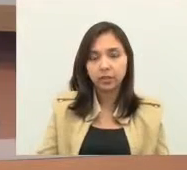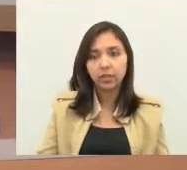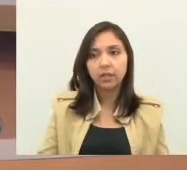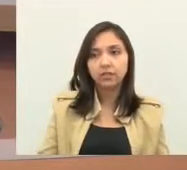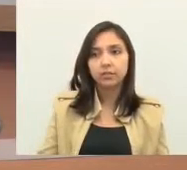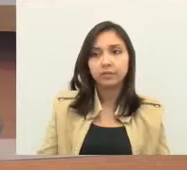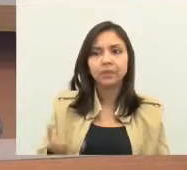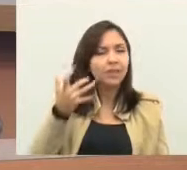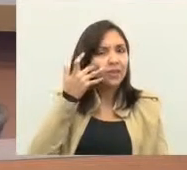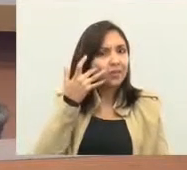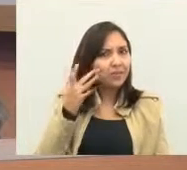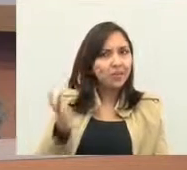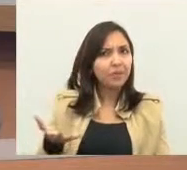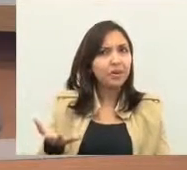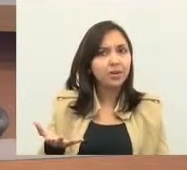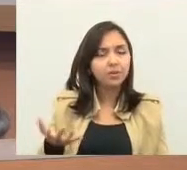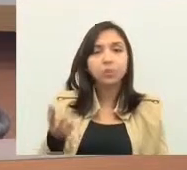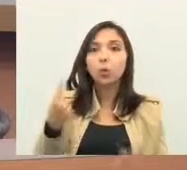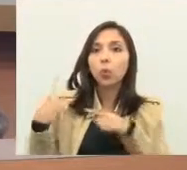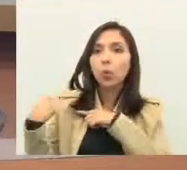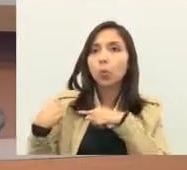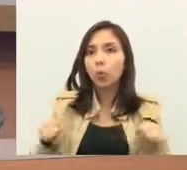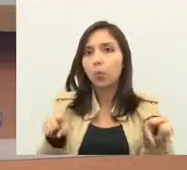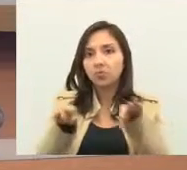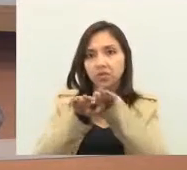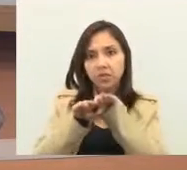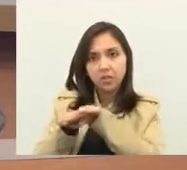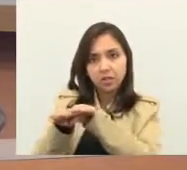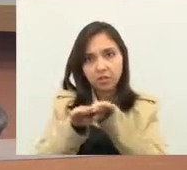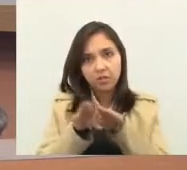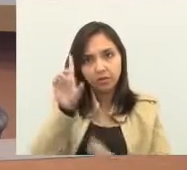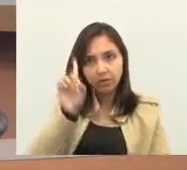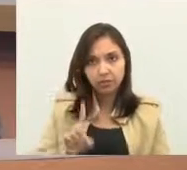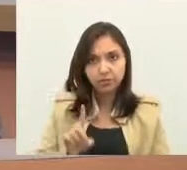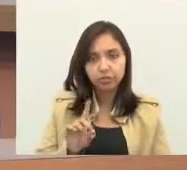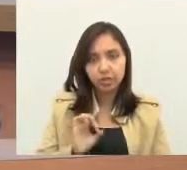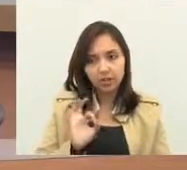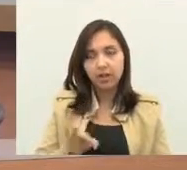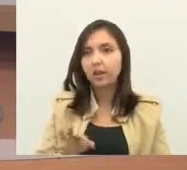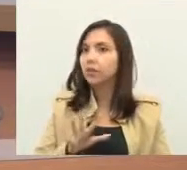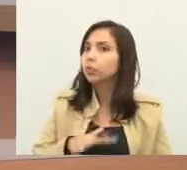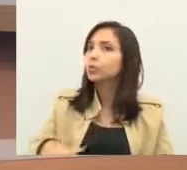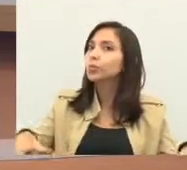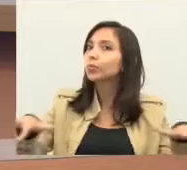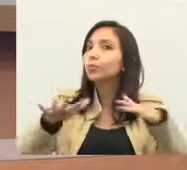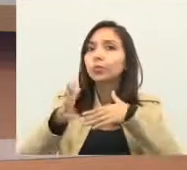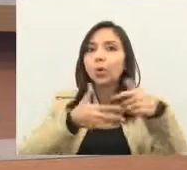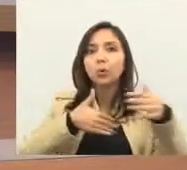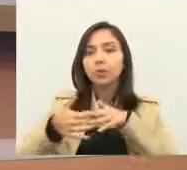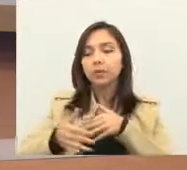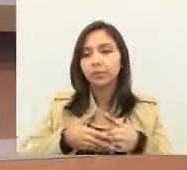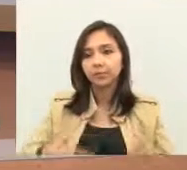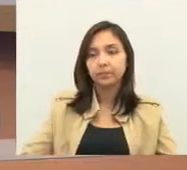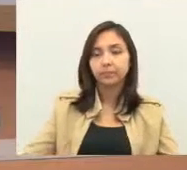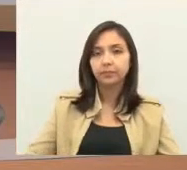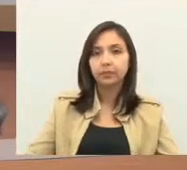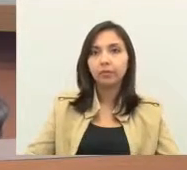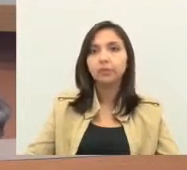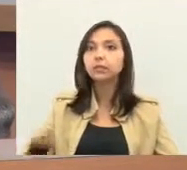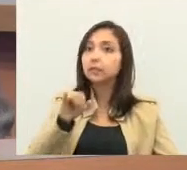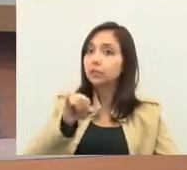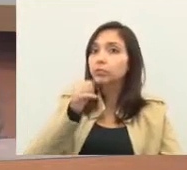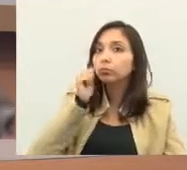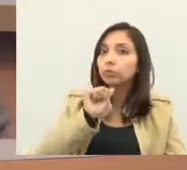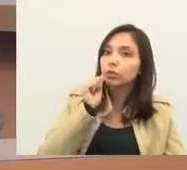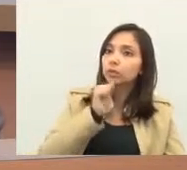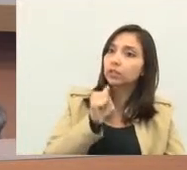que a sociedade não é contra igualdade de direitos em todos os aspectos. Se a mulher tem